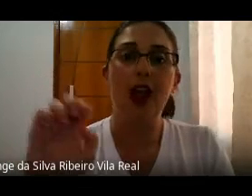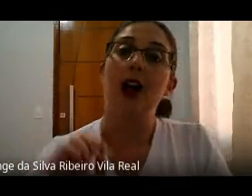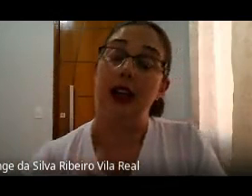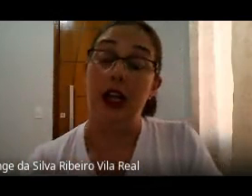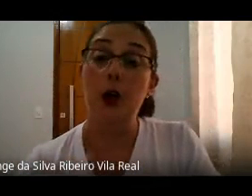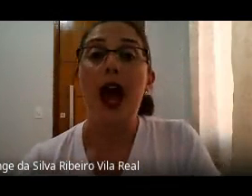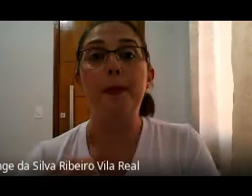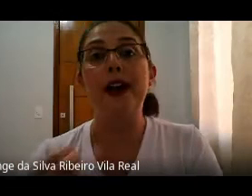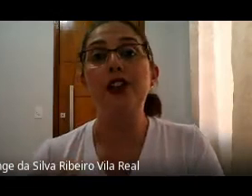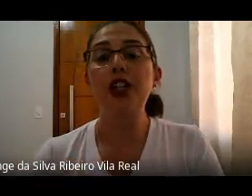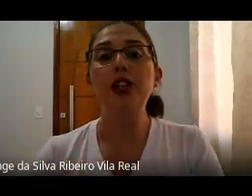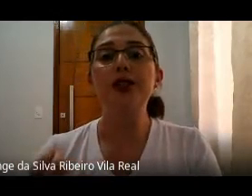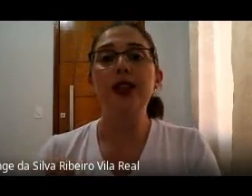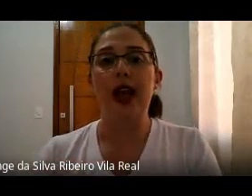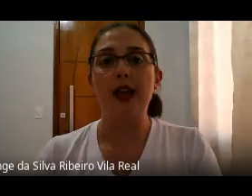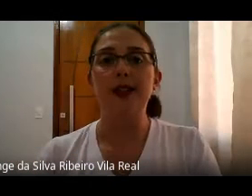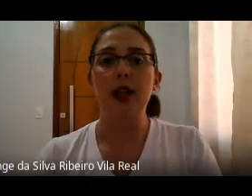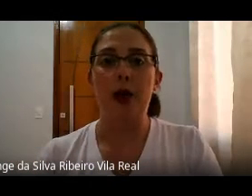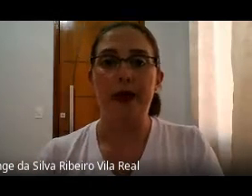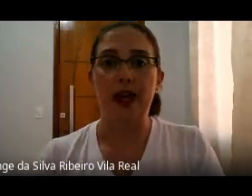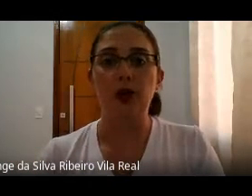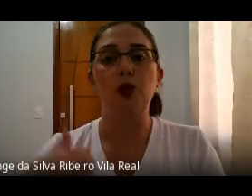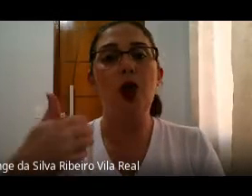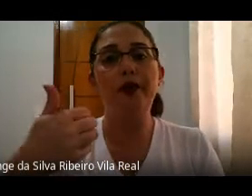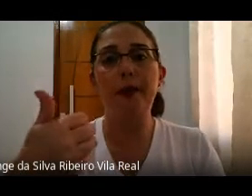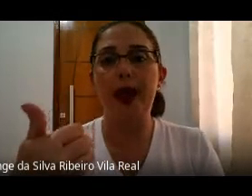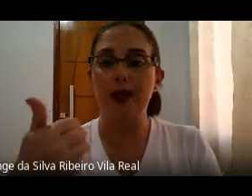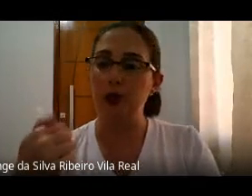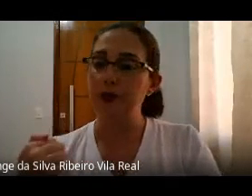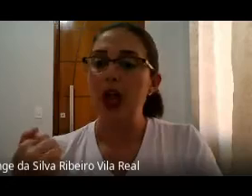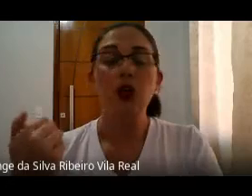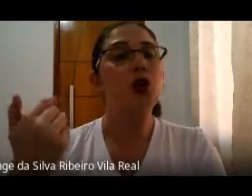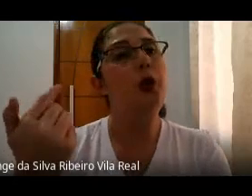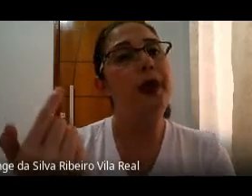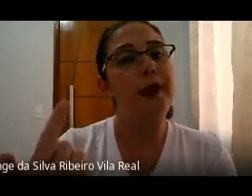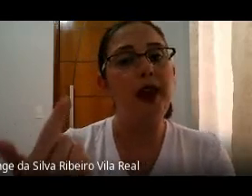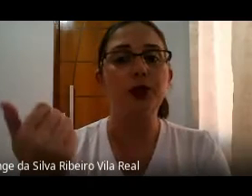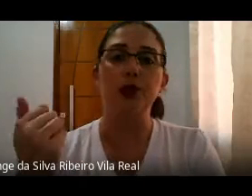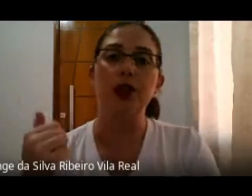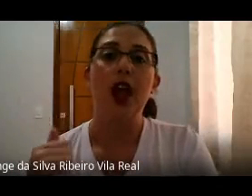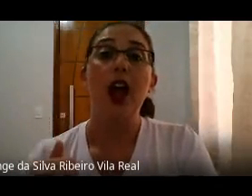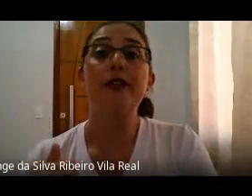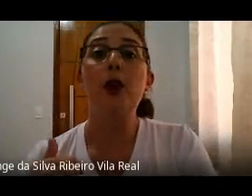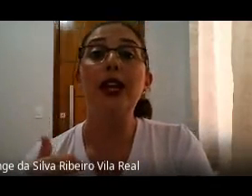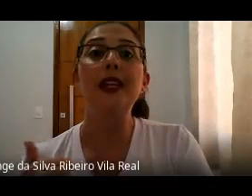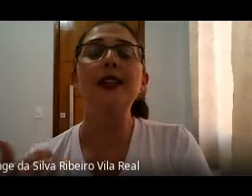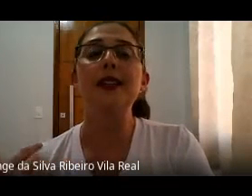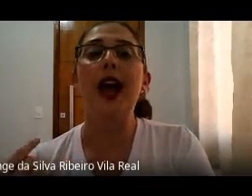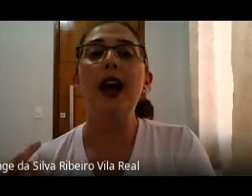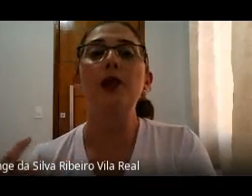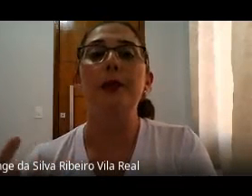Rosange. Então, a partir dos sinais que eu aprendo, do alfabeto, dos cumprimentos, eu